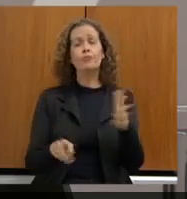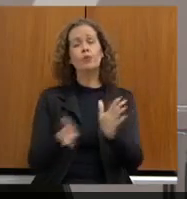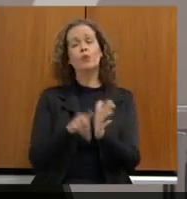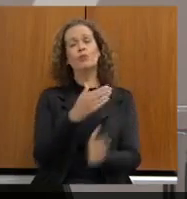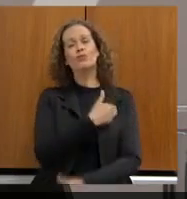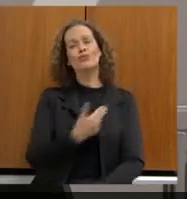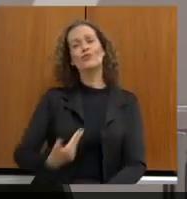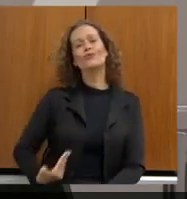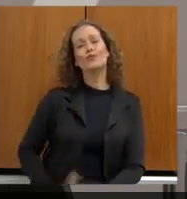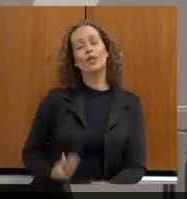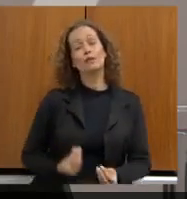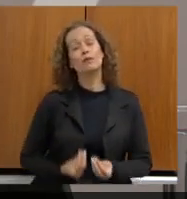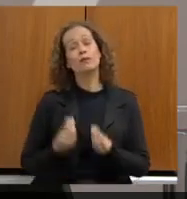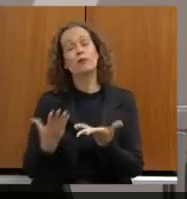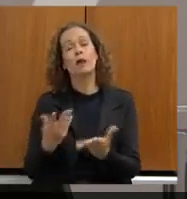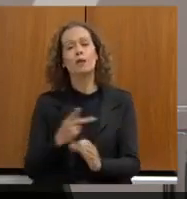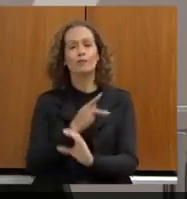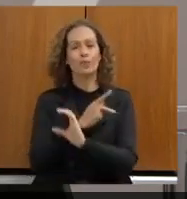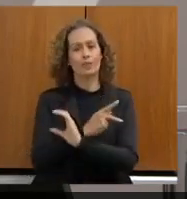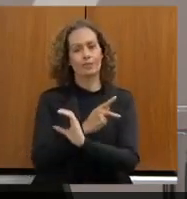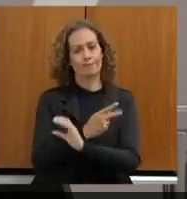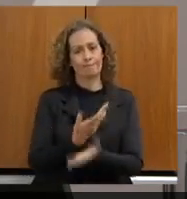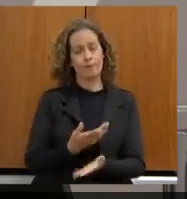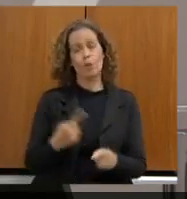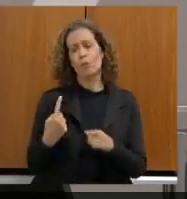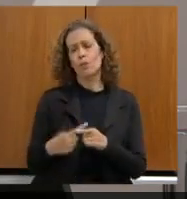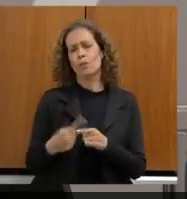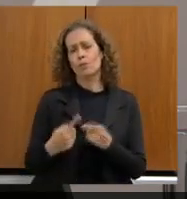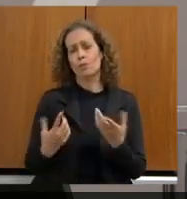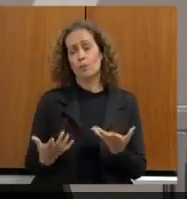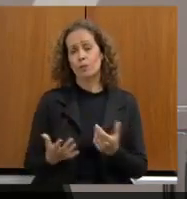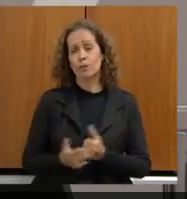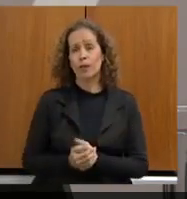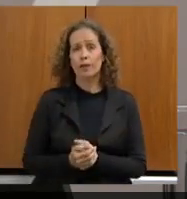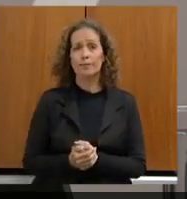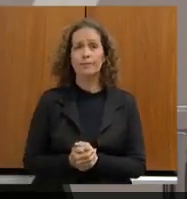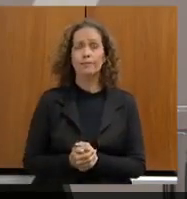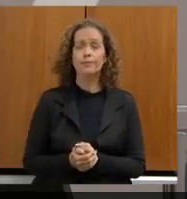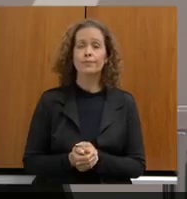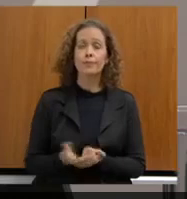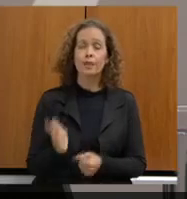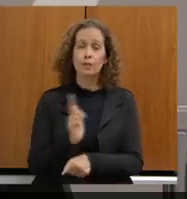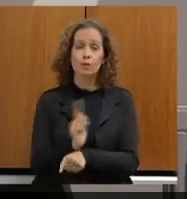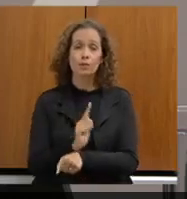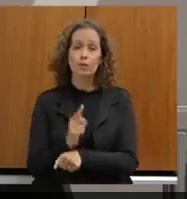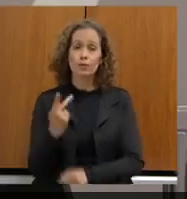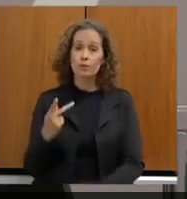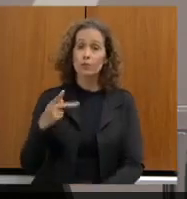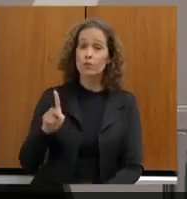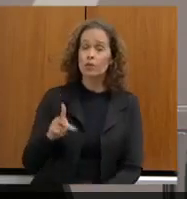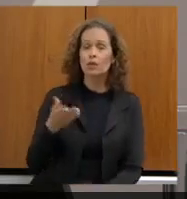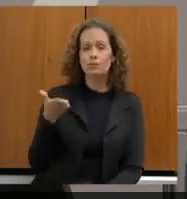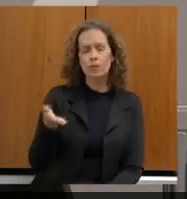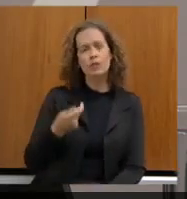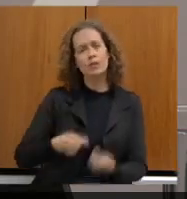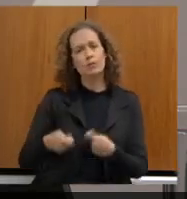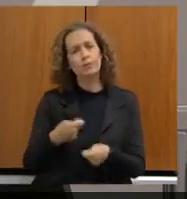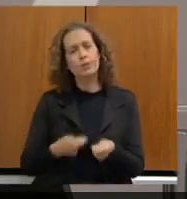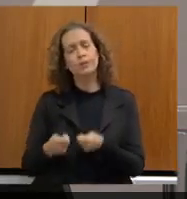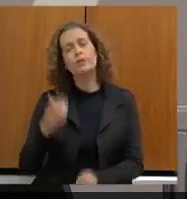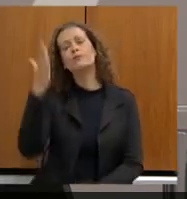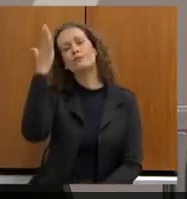para a polícia civil porque indo sobre sua gestão eu tenho certeza que ela saberá